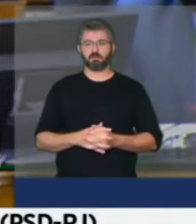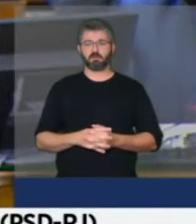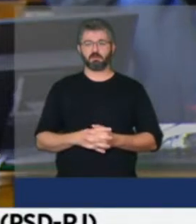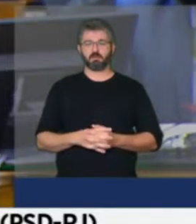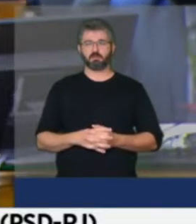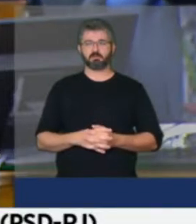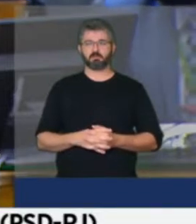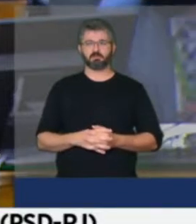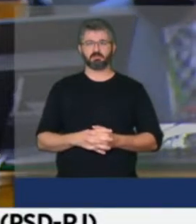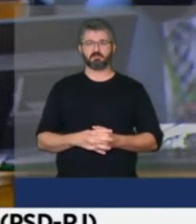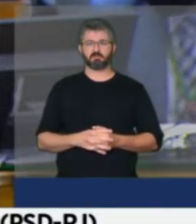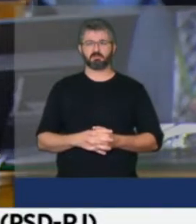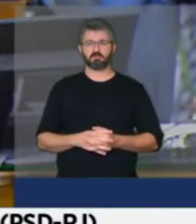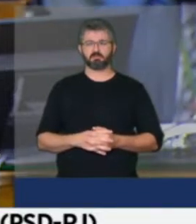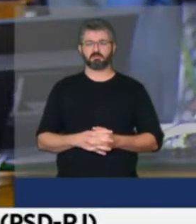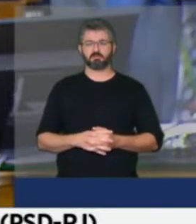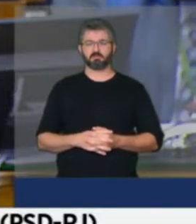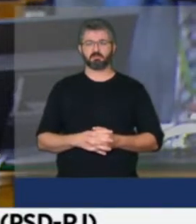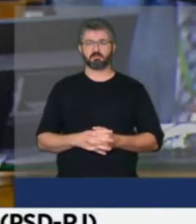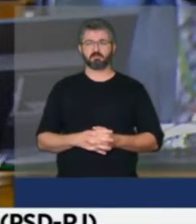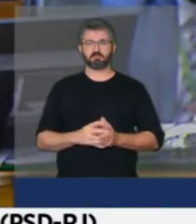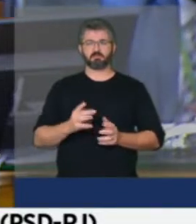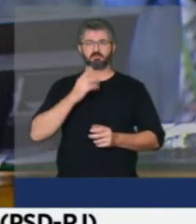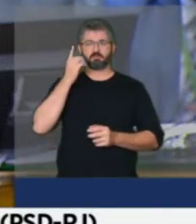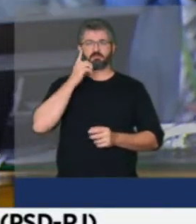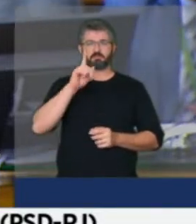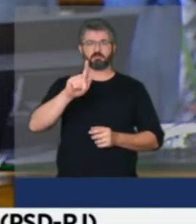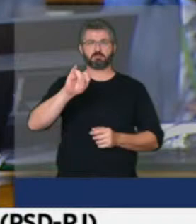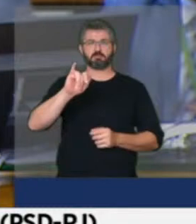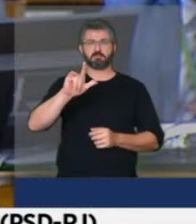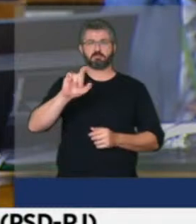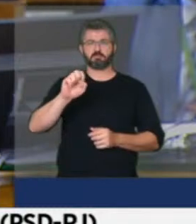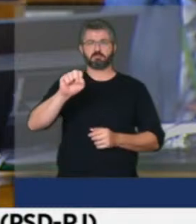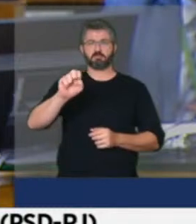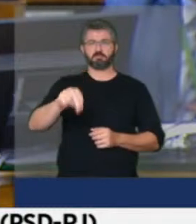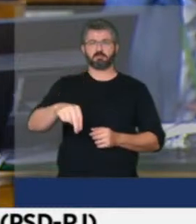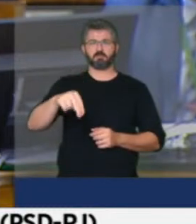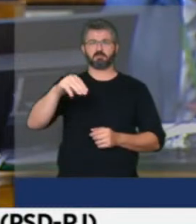É, para encaminhar, deputado Gilson Marques.